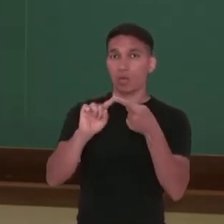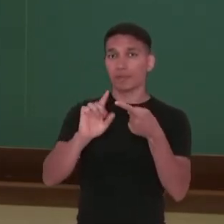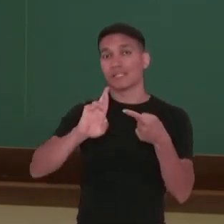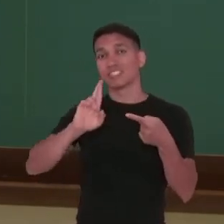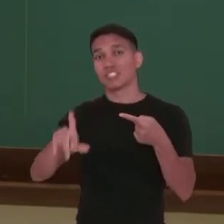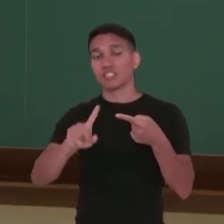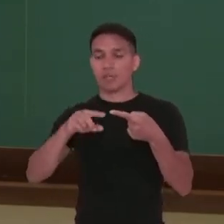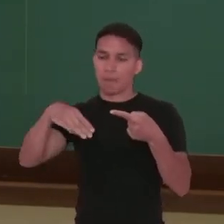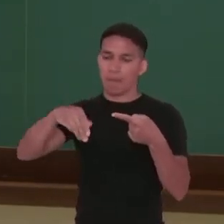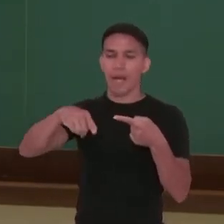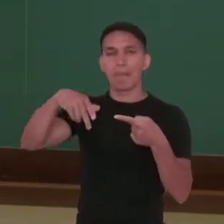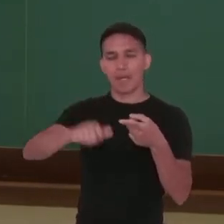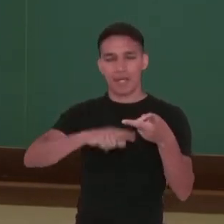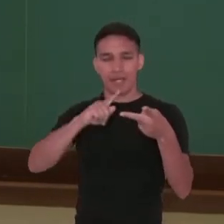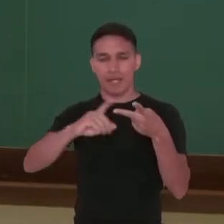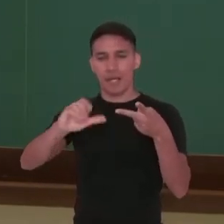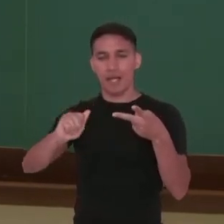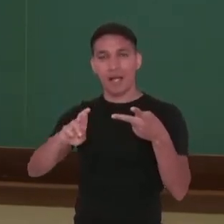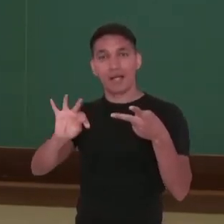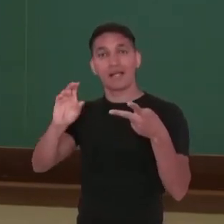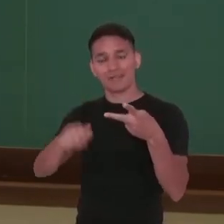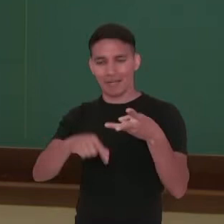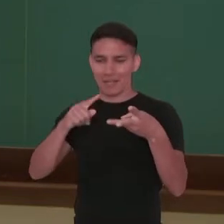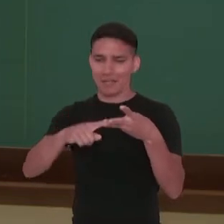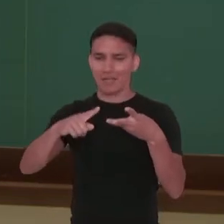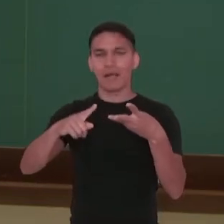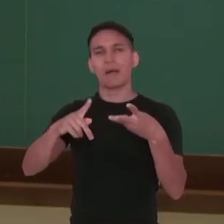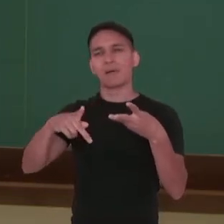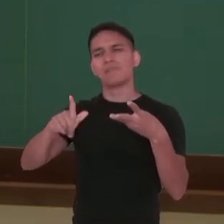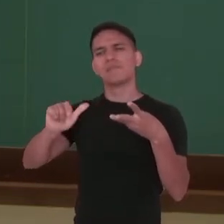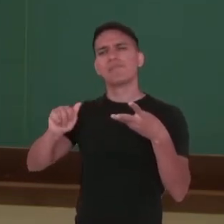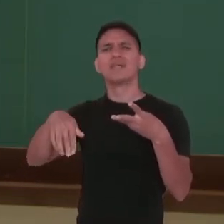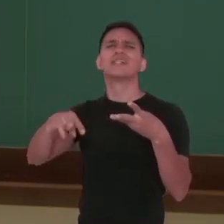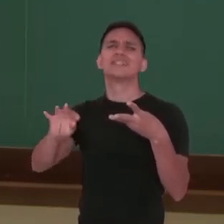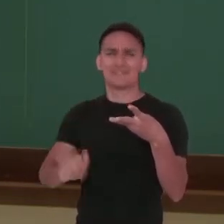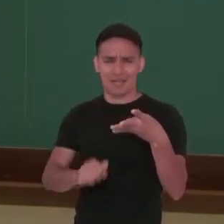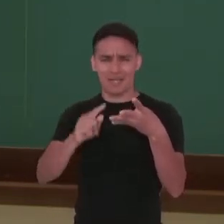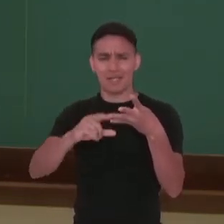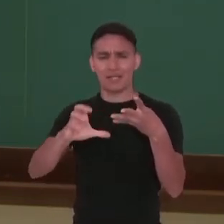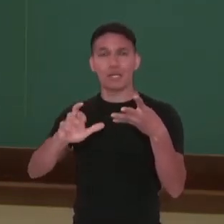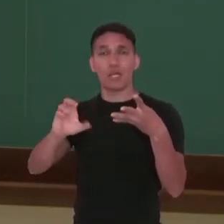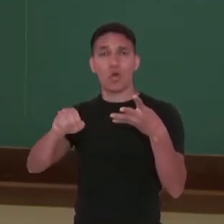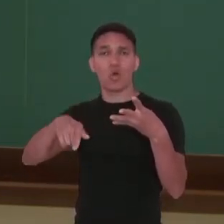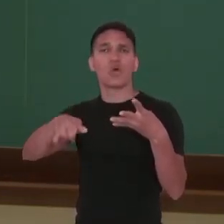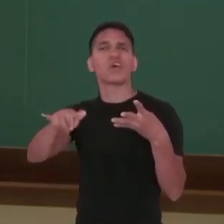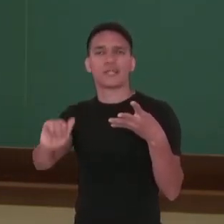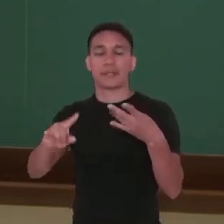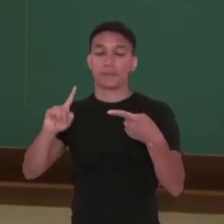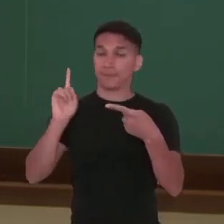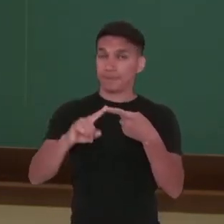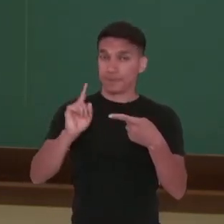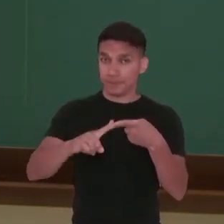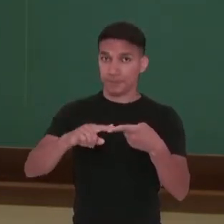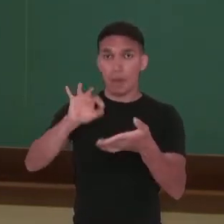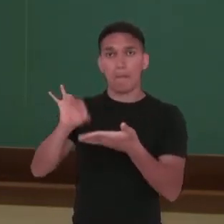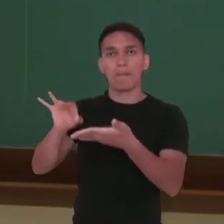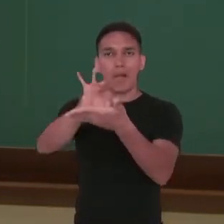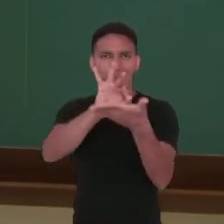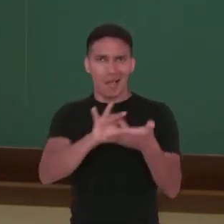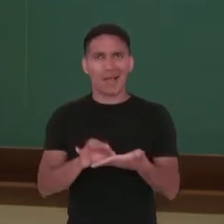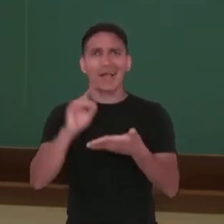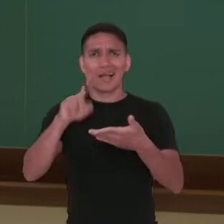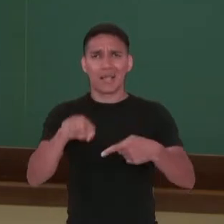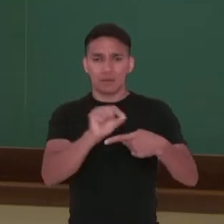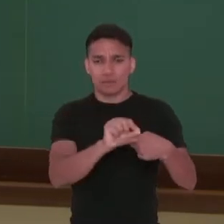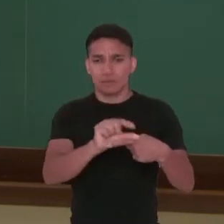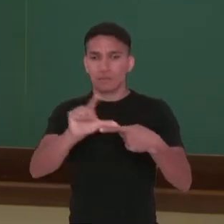diferenciar mapas, cartas, plantas e croquis. O mapa, ele tem uma escala reduzida, vamos chamar assim uma